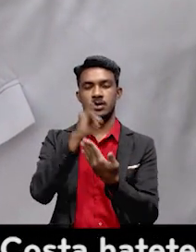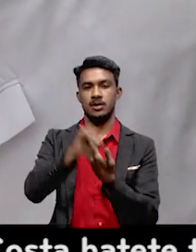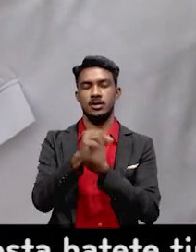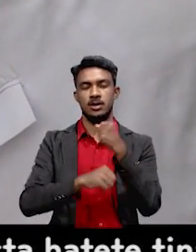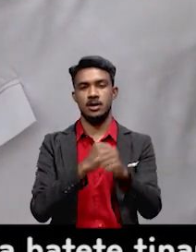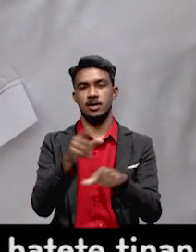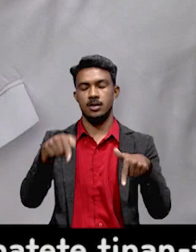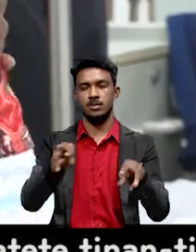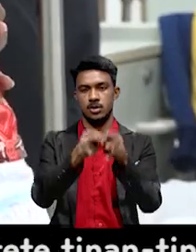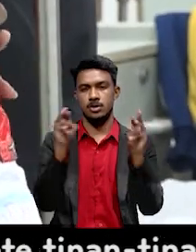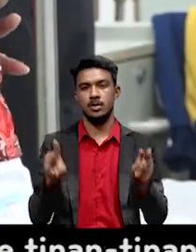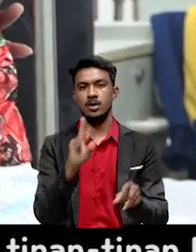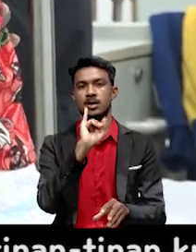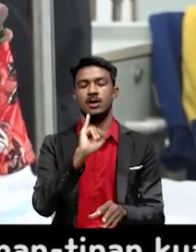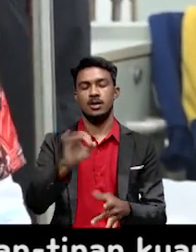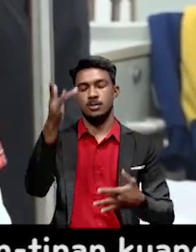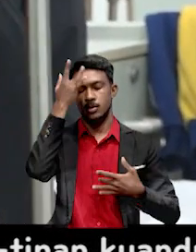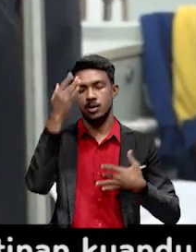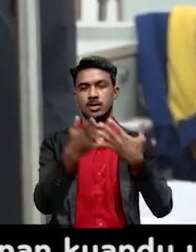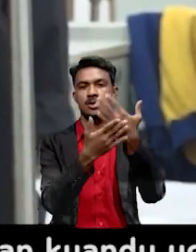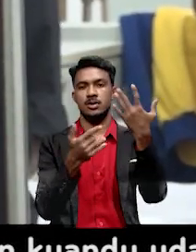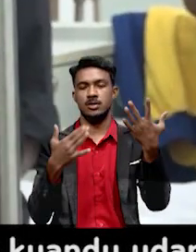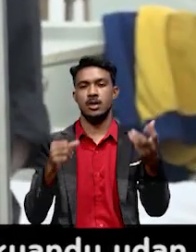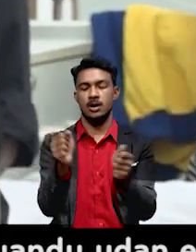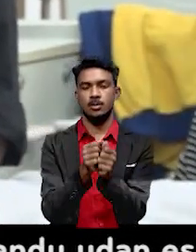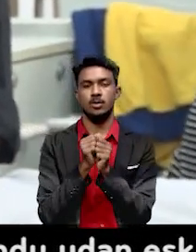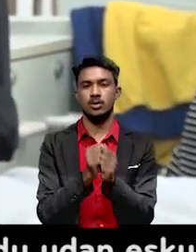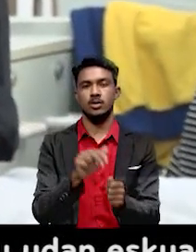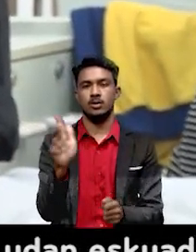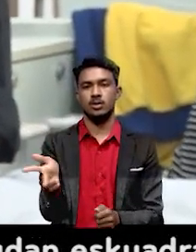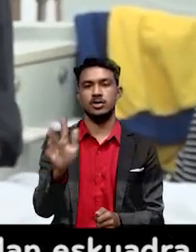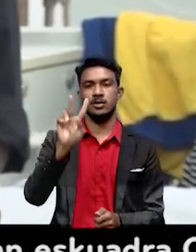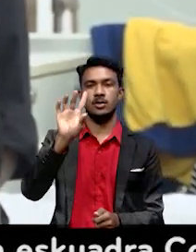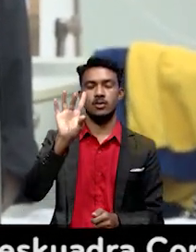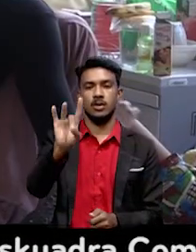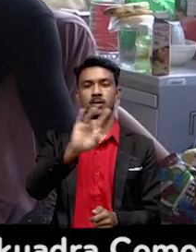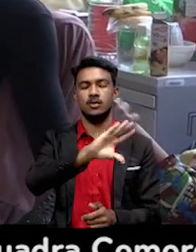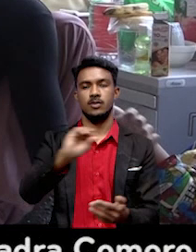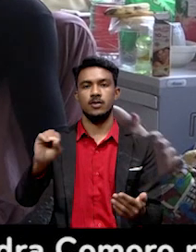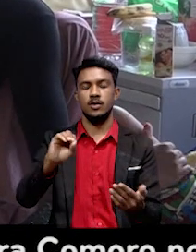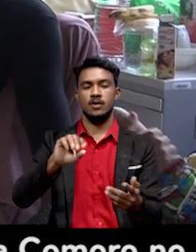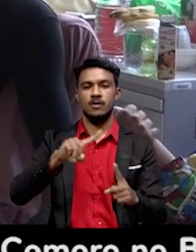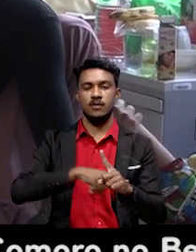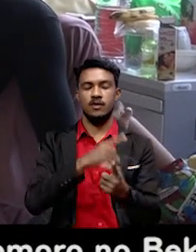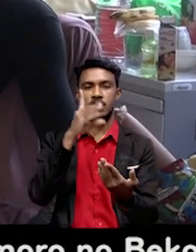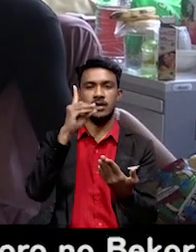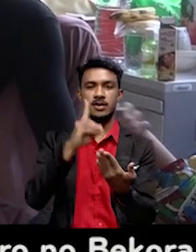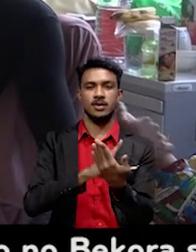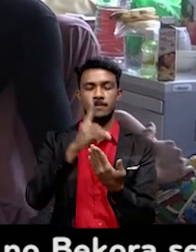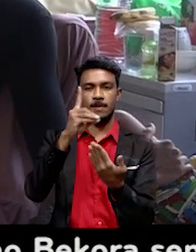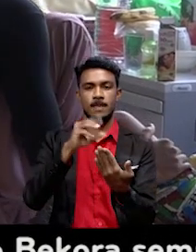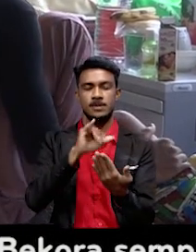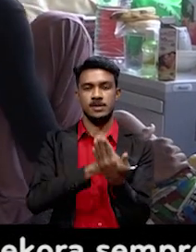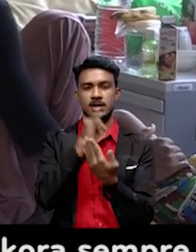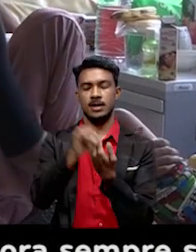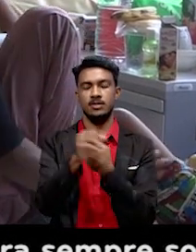Díli relata total caso tolu nulu resin walu no e a semana segundo fulan janeiro tinan ne. Relata caso atus